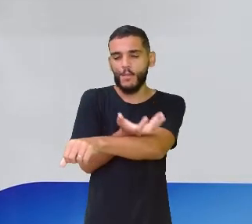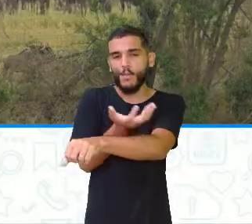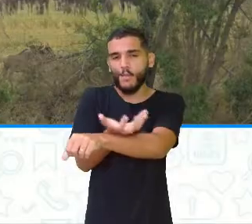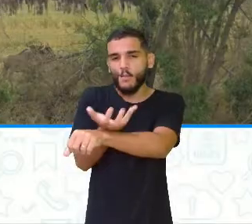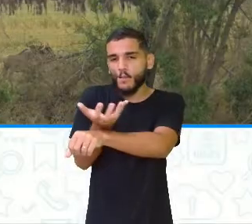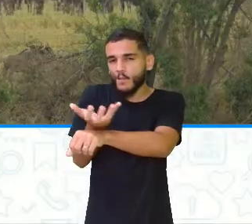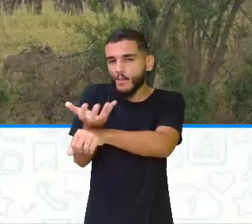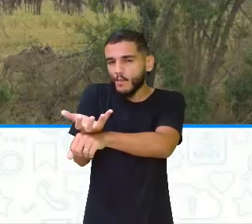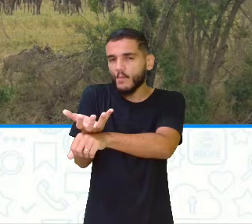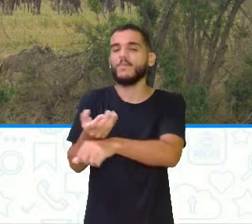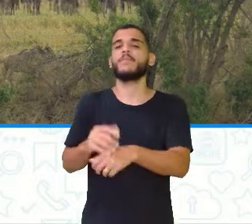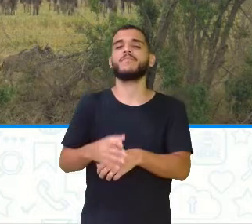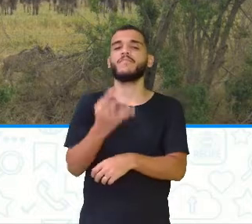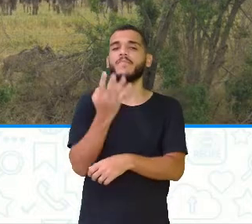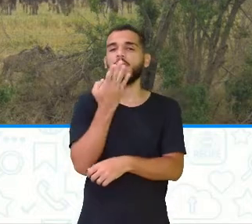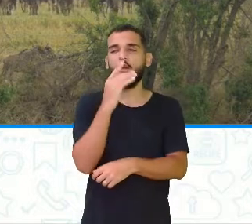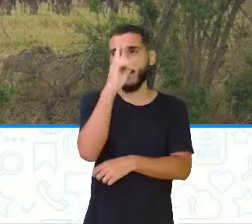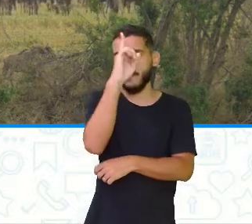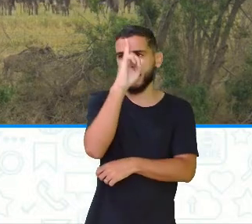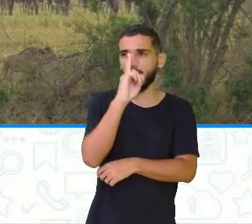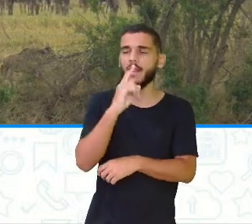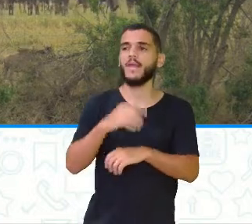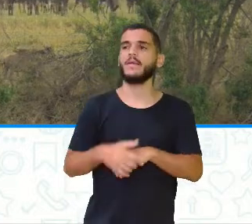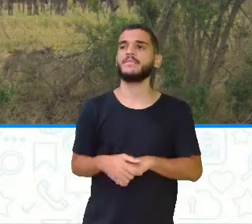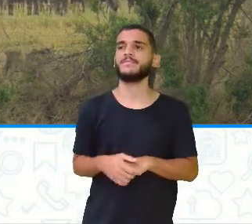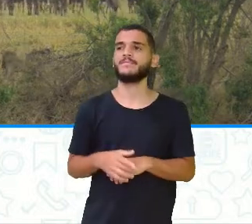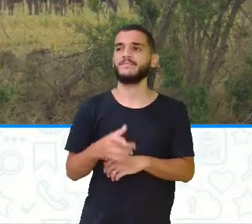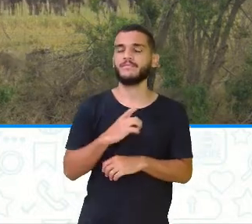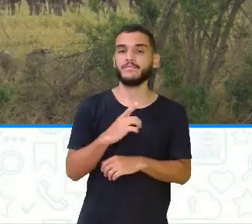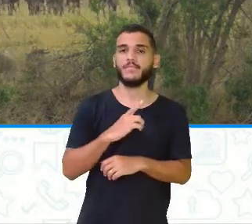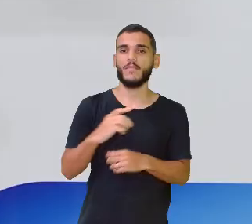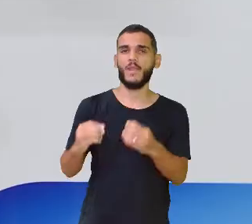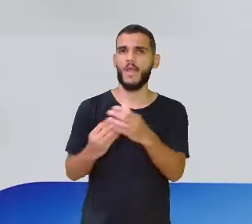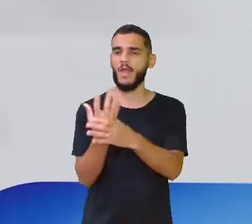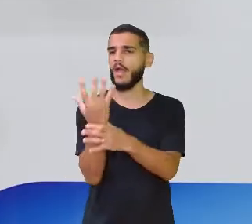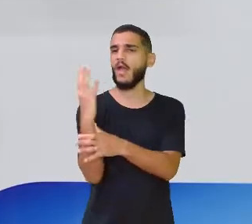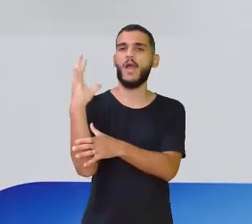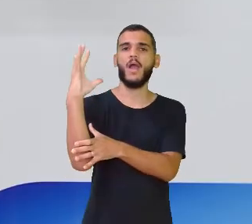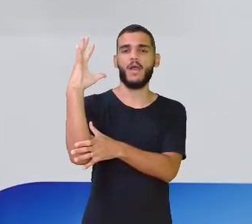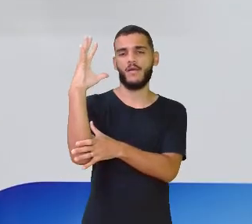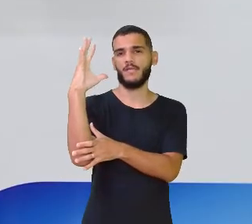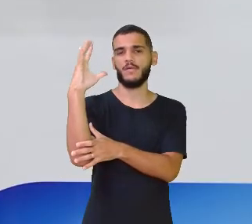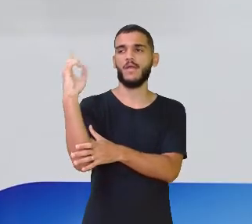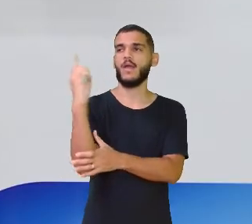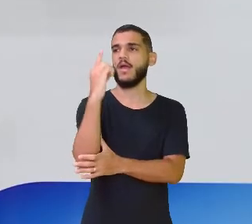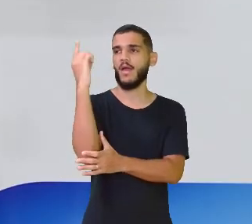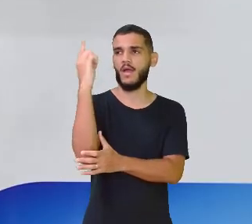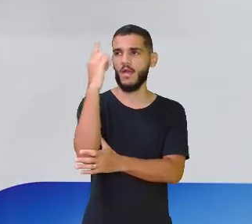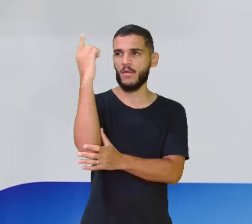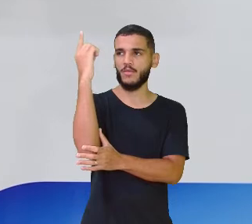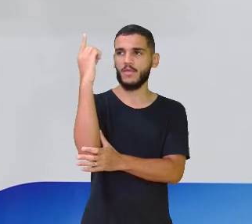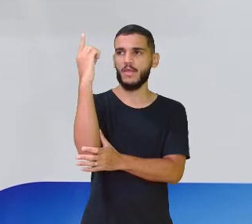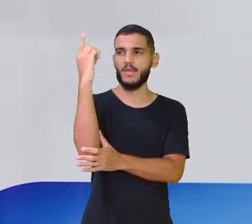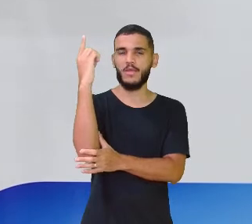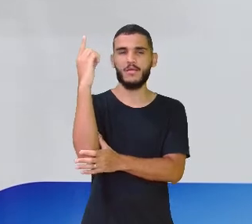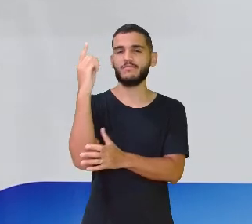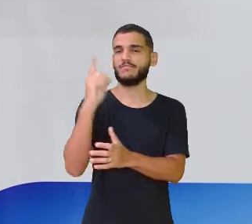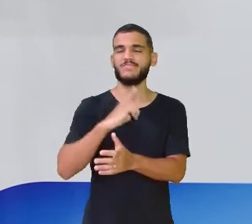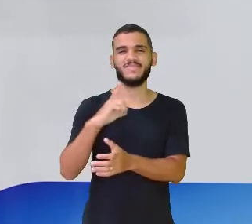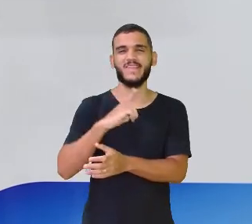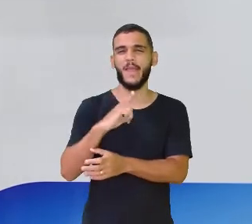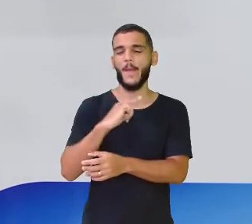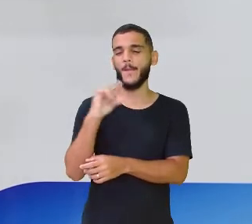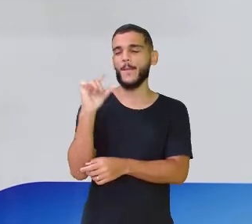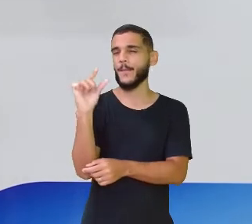secas, amarelas aqui atrás. A gente vê árvores que são altas e são poucas árvores, como a gente está